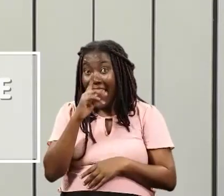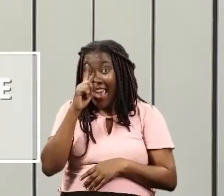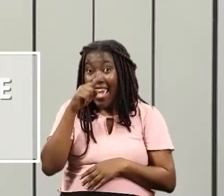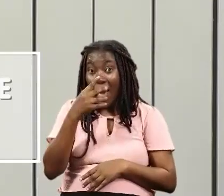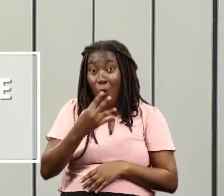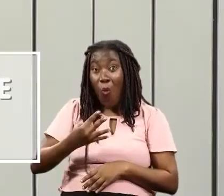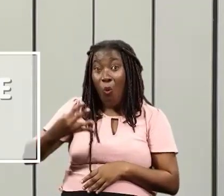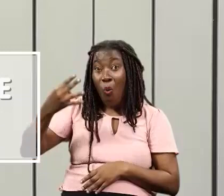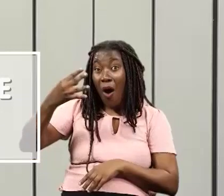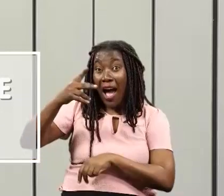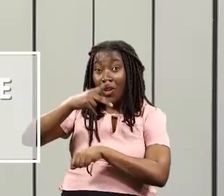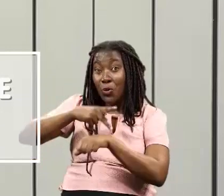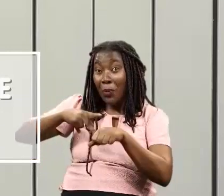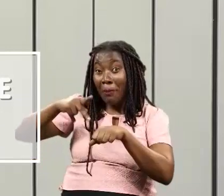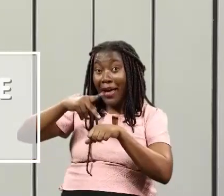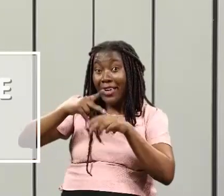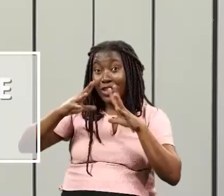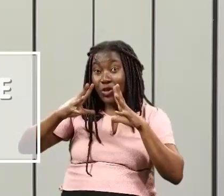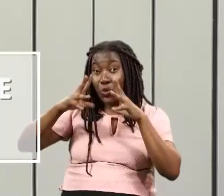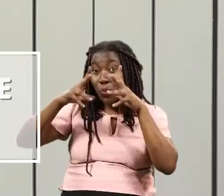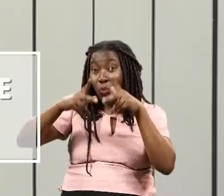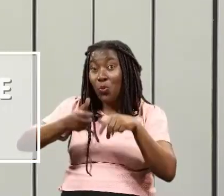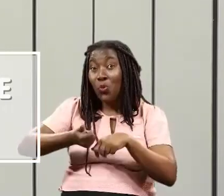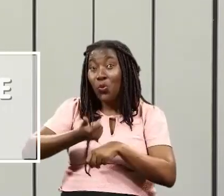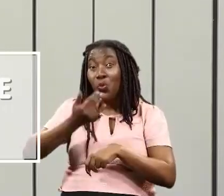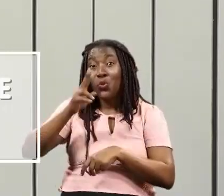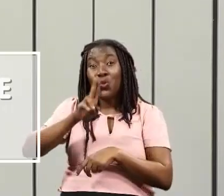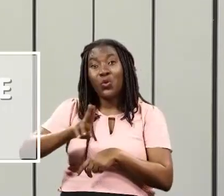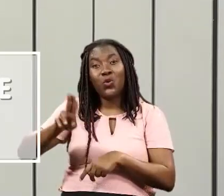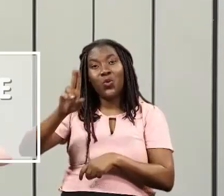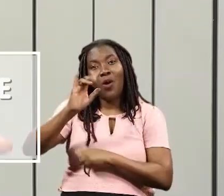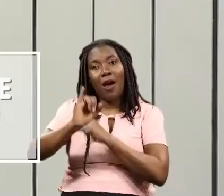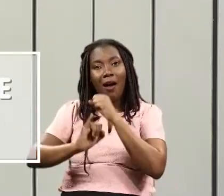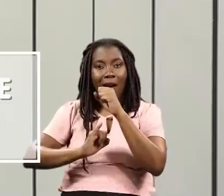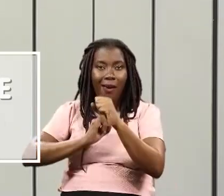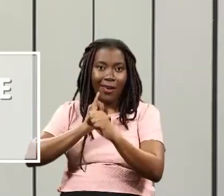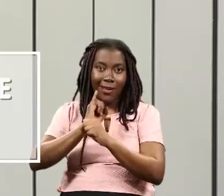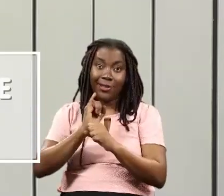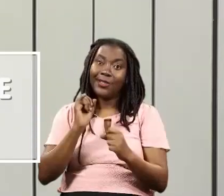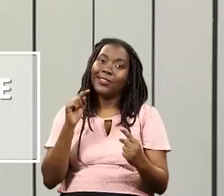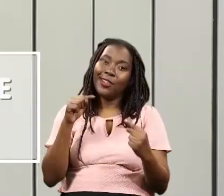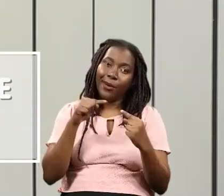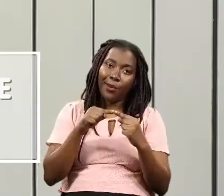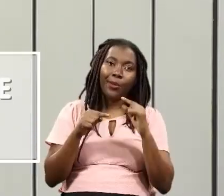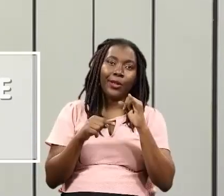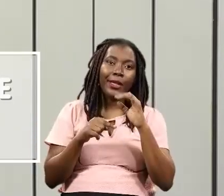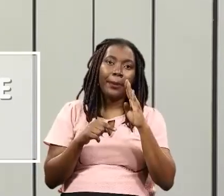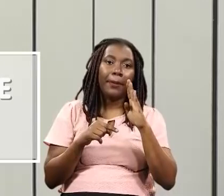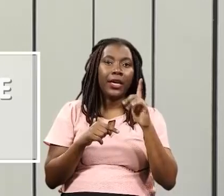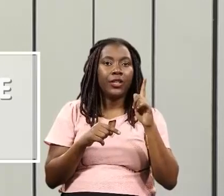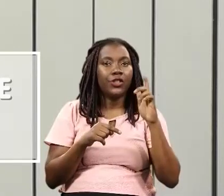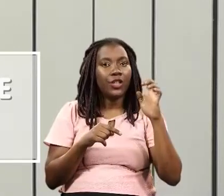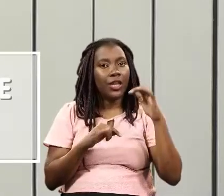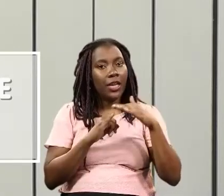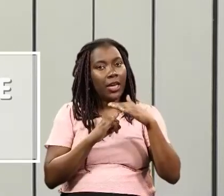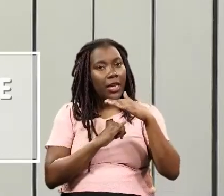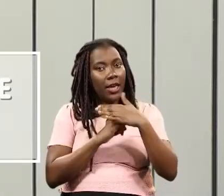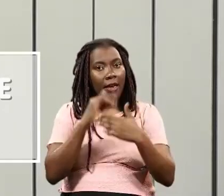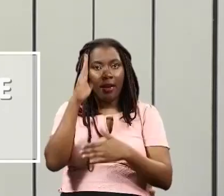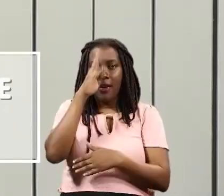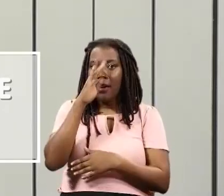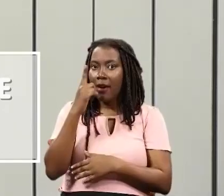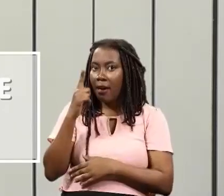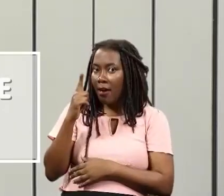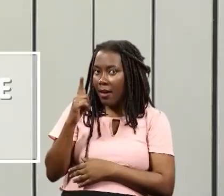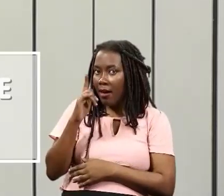4º país do mundo em número de usuários na internet. E de acordo com o IBGE, o Instituto Brasileiro de